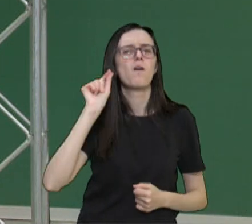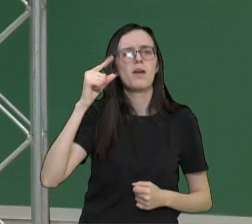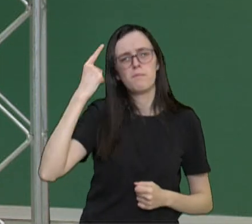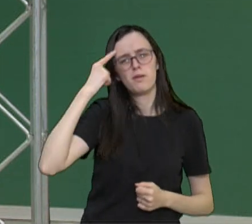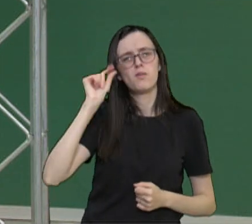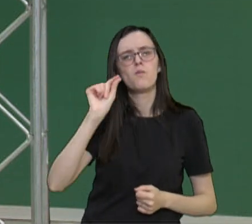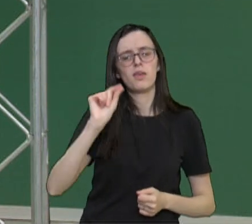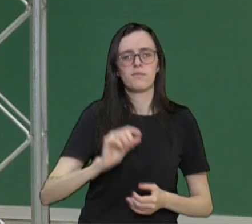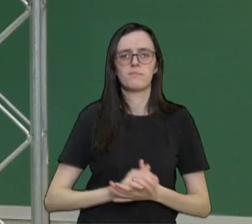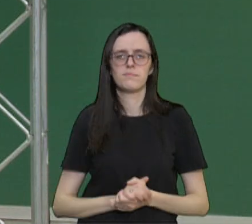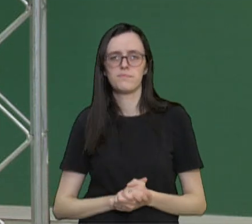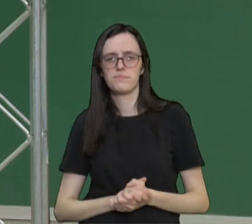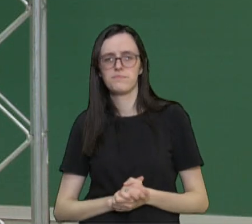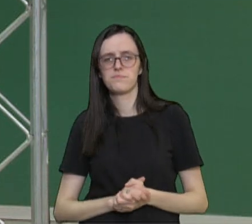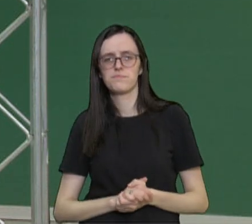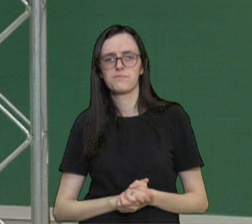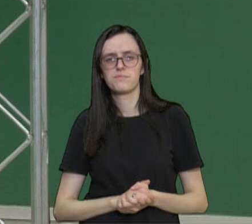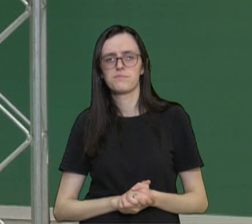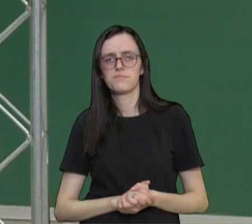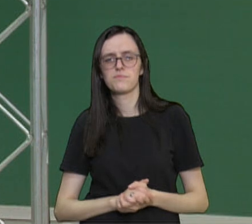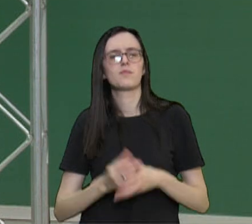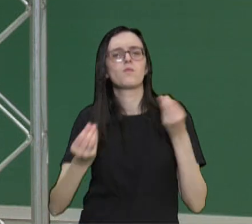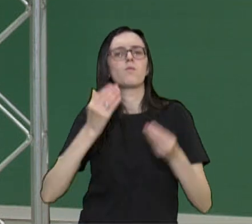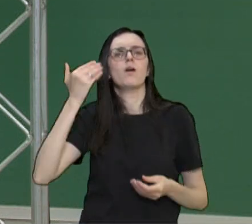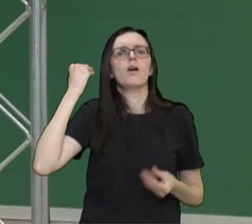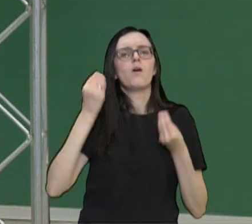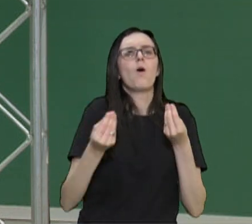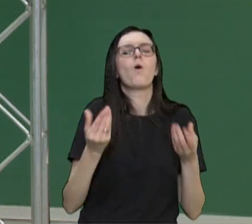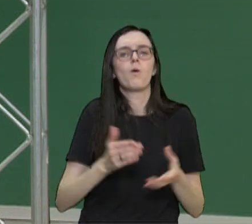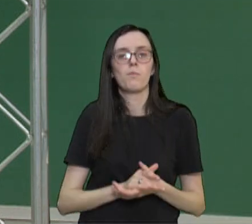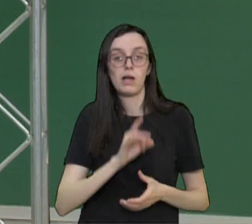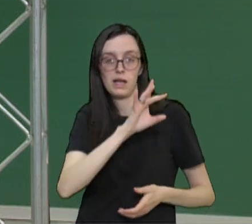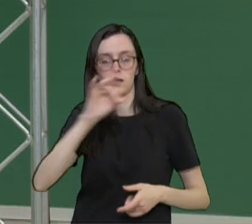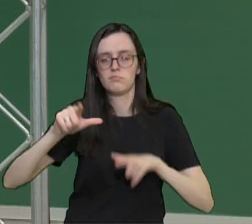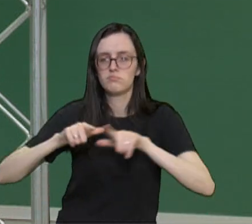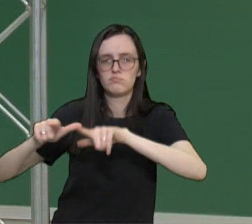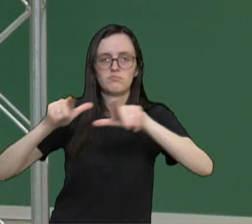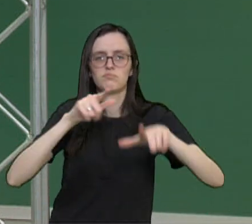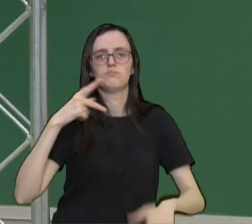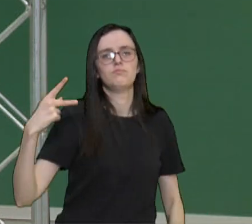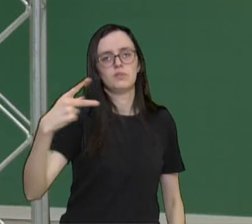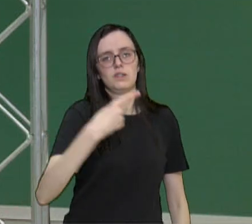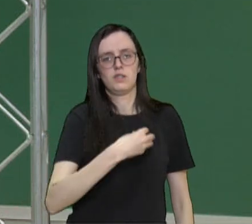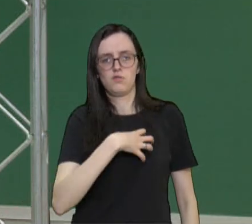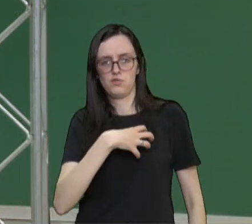pensar? Como é que os artistas ficaram nessa época? Então cada um foi trabalhando da sua maneira.